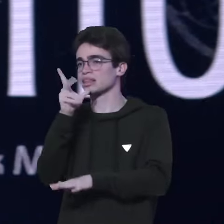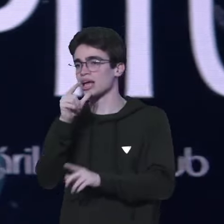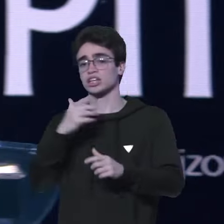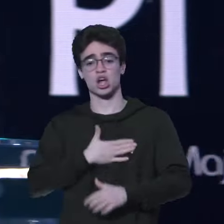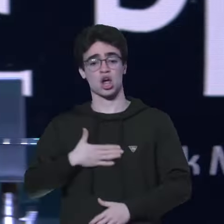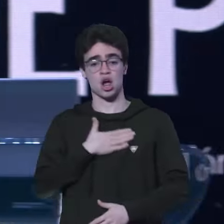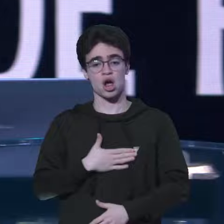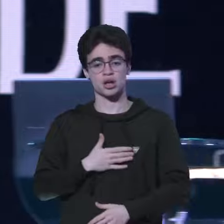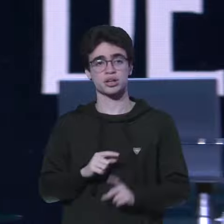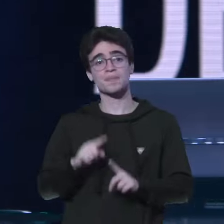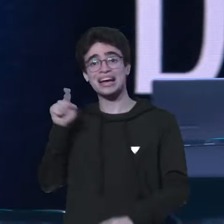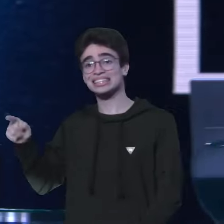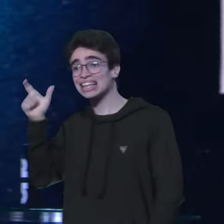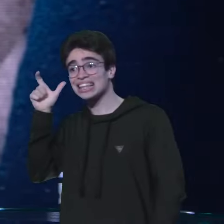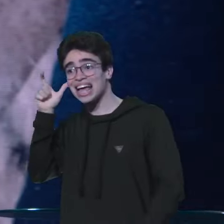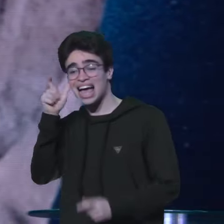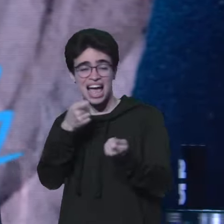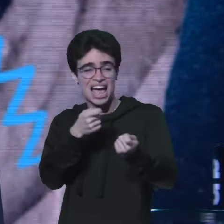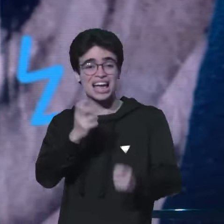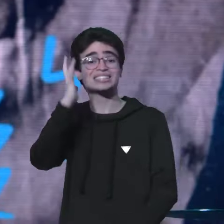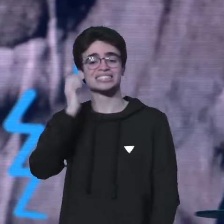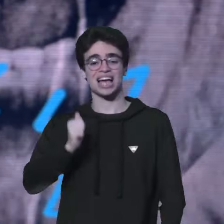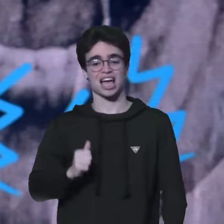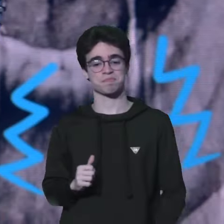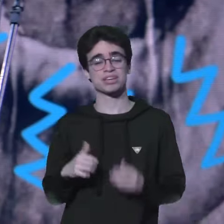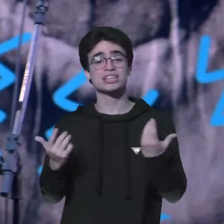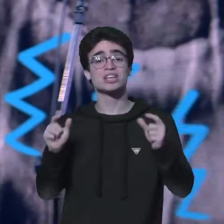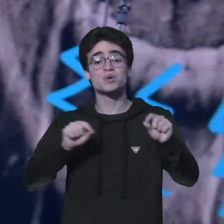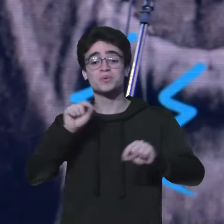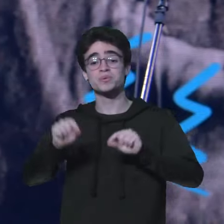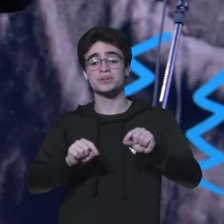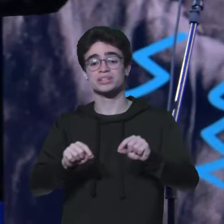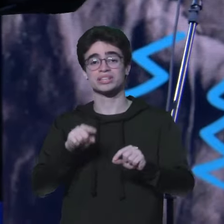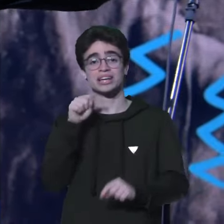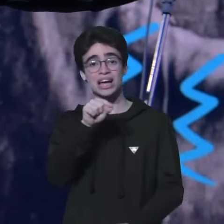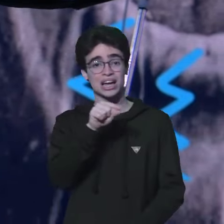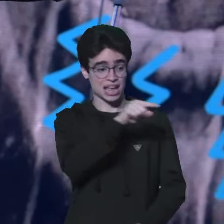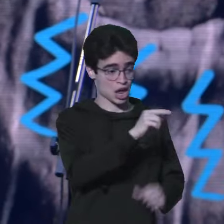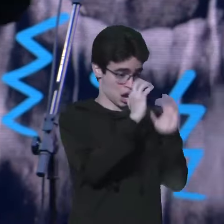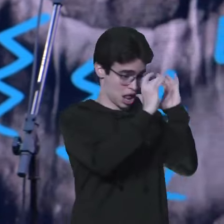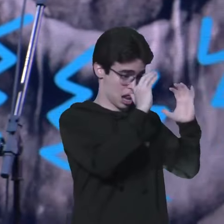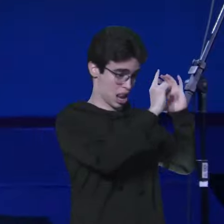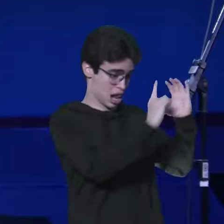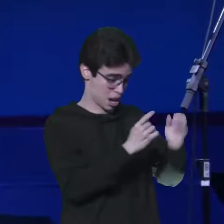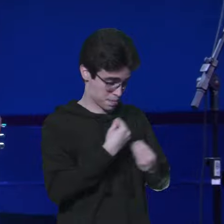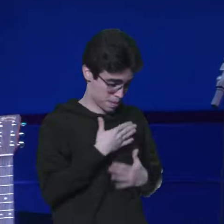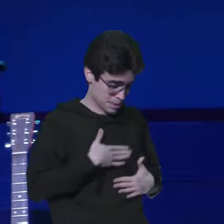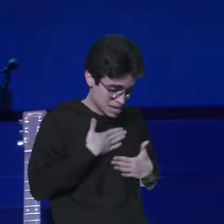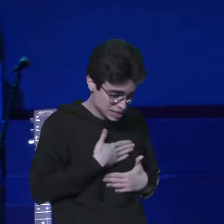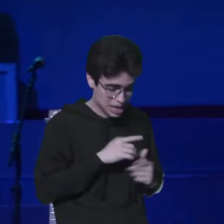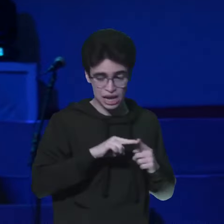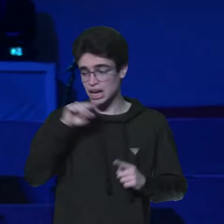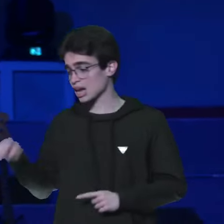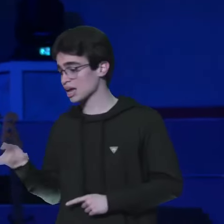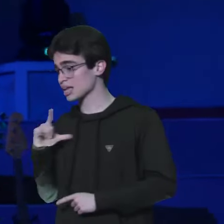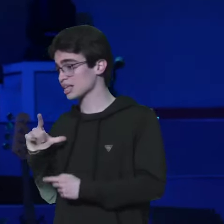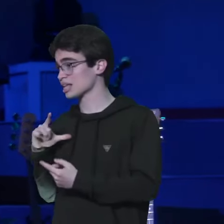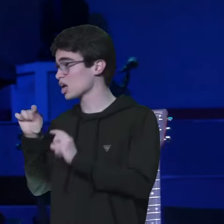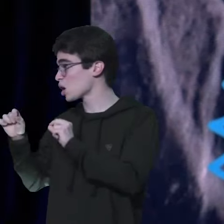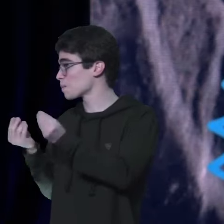que Satanás também sabe disso. E aí o que ele faz? Ele junta a necessidade de dopamina e junta a melatonina